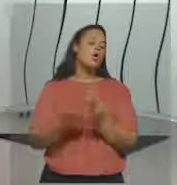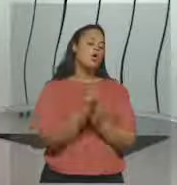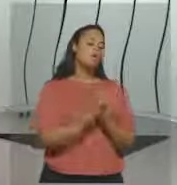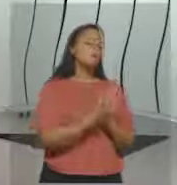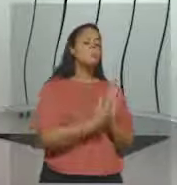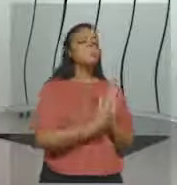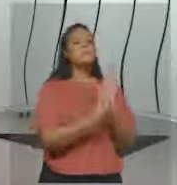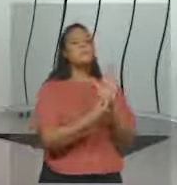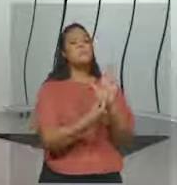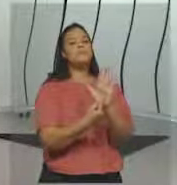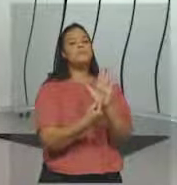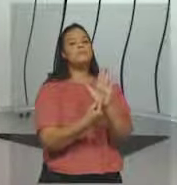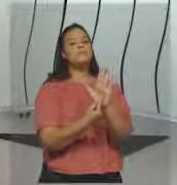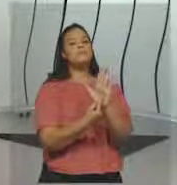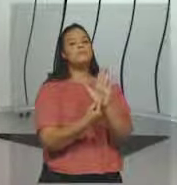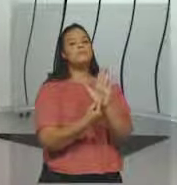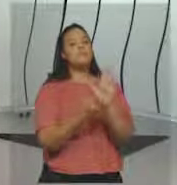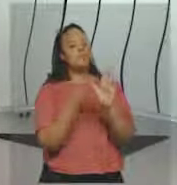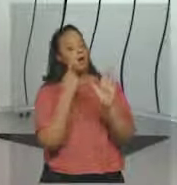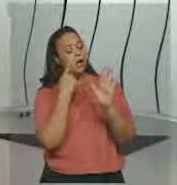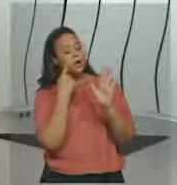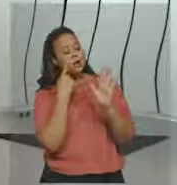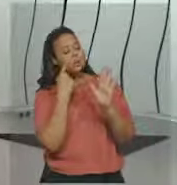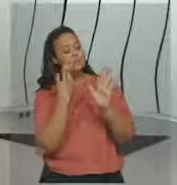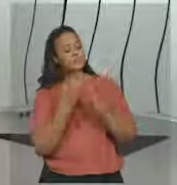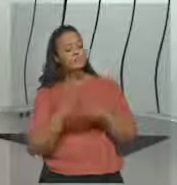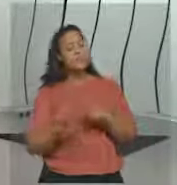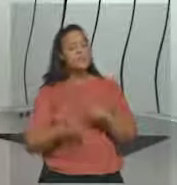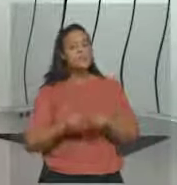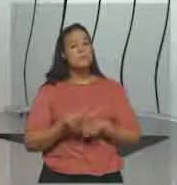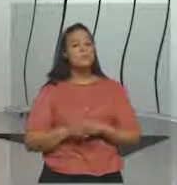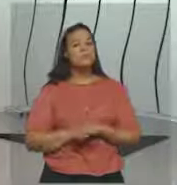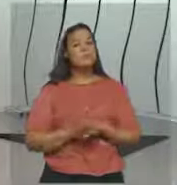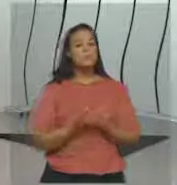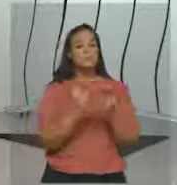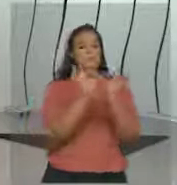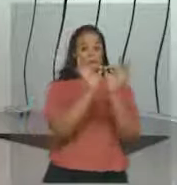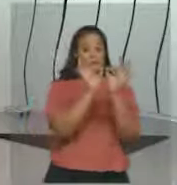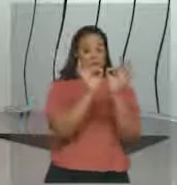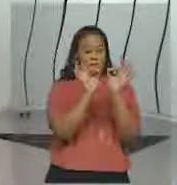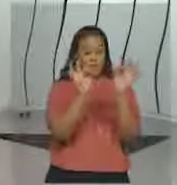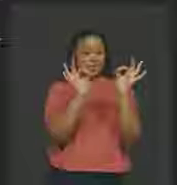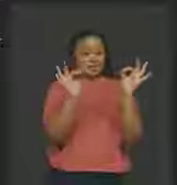Agora vocês vão ver aqui alguns sinais aqui utilizados. Esse